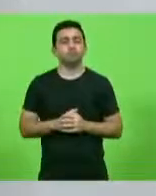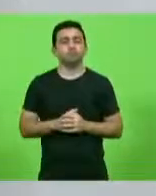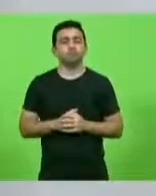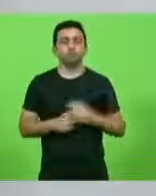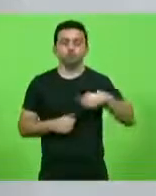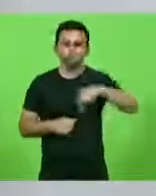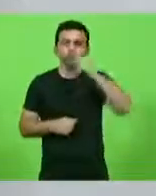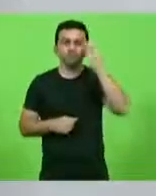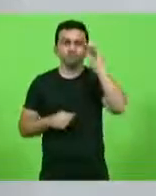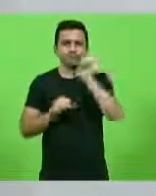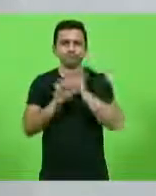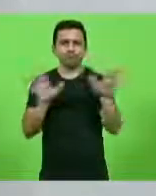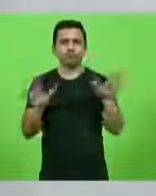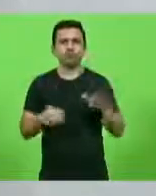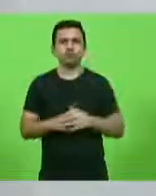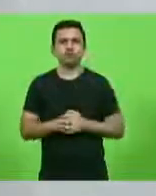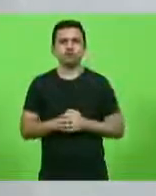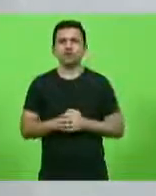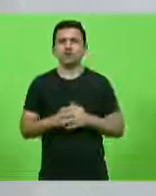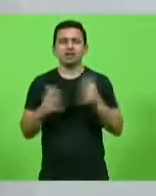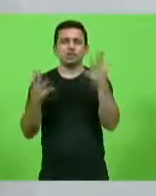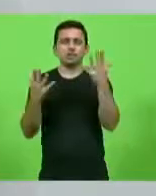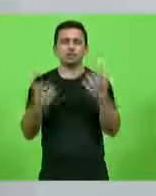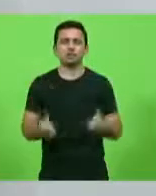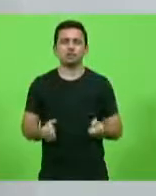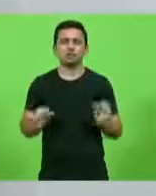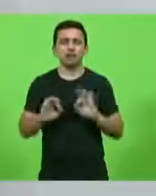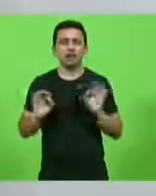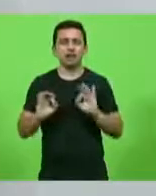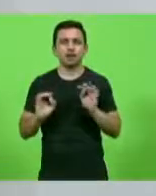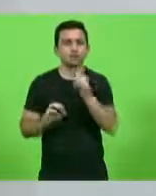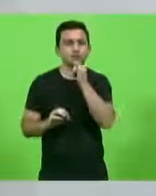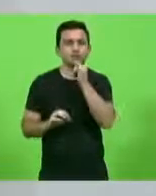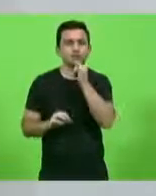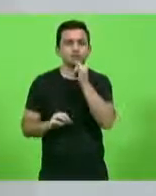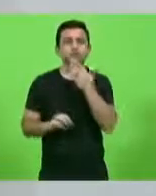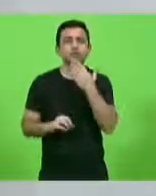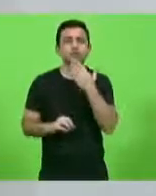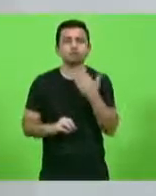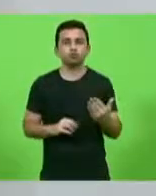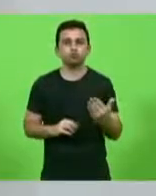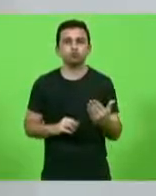Por exemplo, não é admissível solicitar